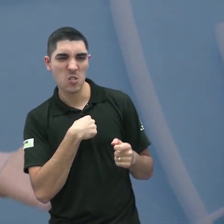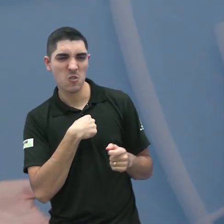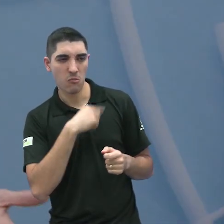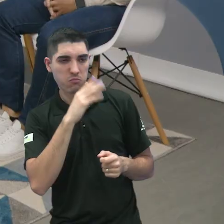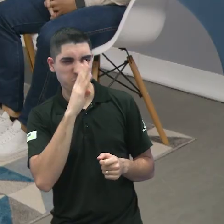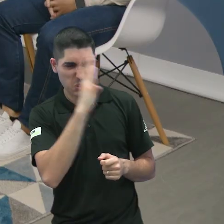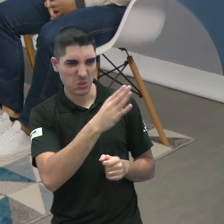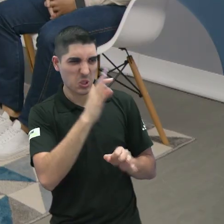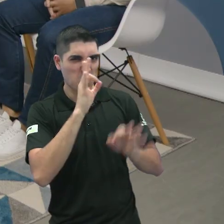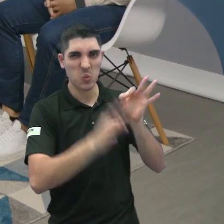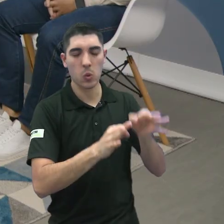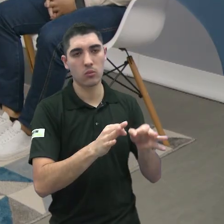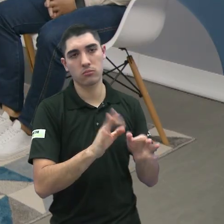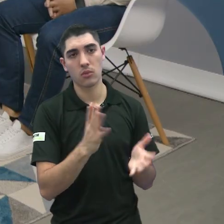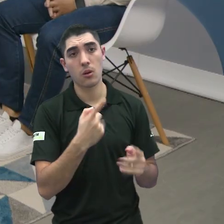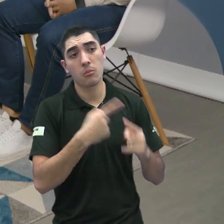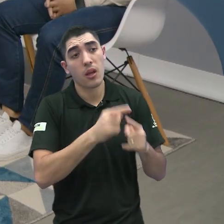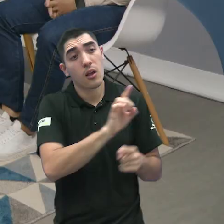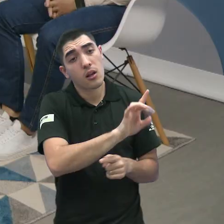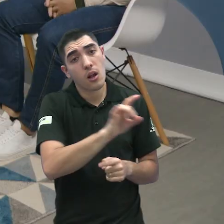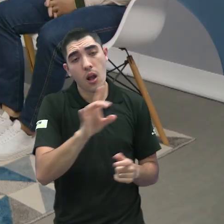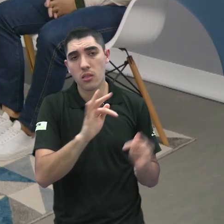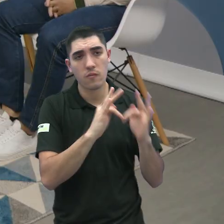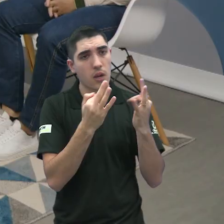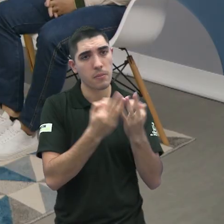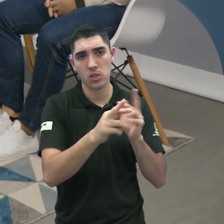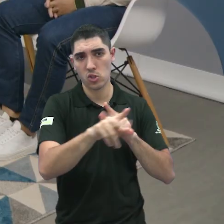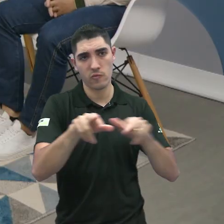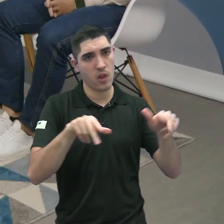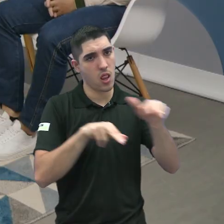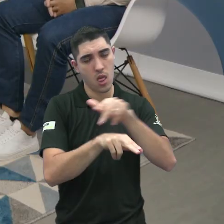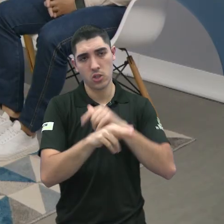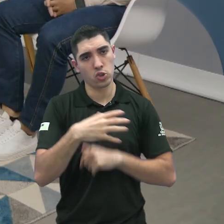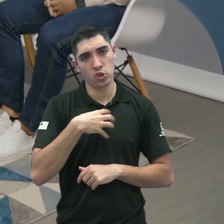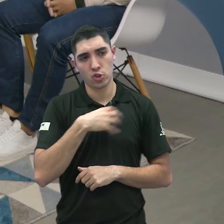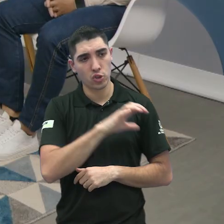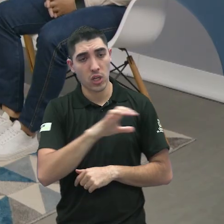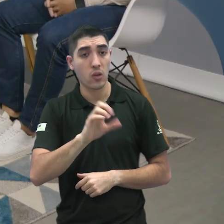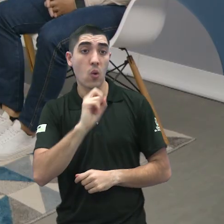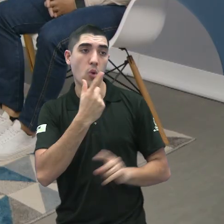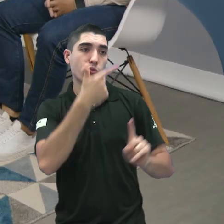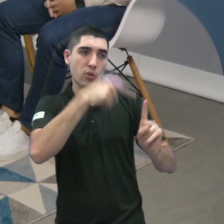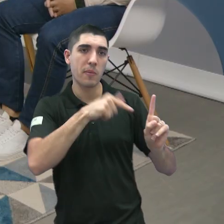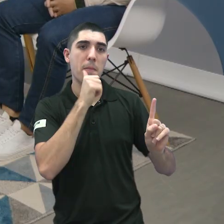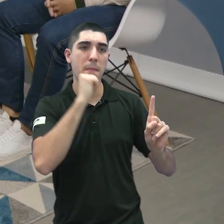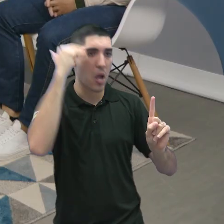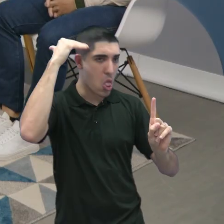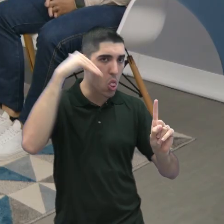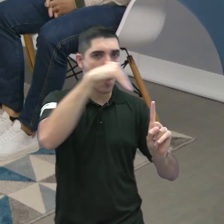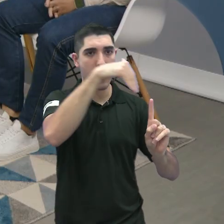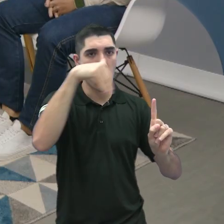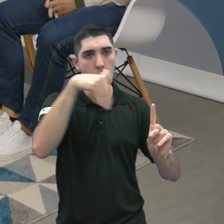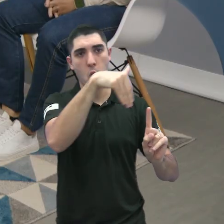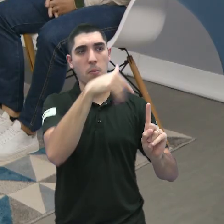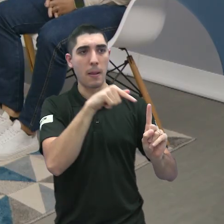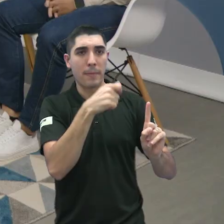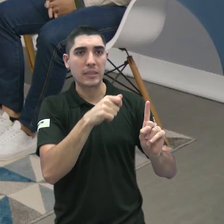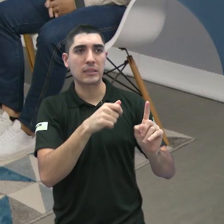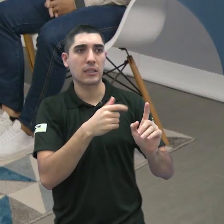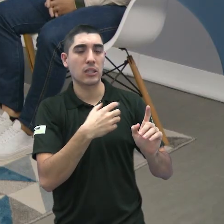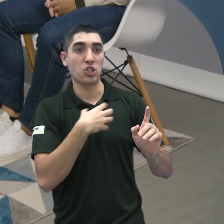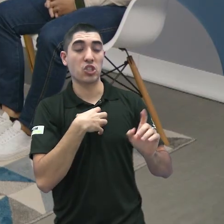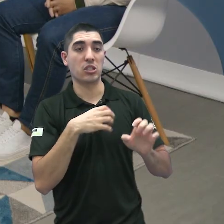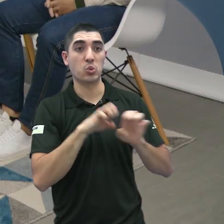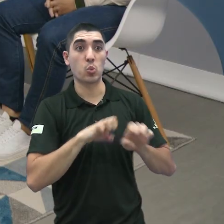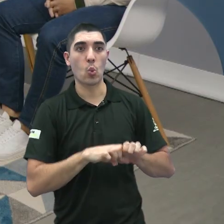Sim. mesmo, né? De recair, porque cada um tem uma condição diferente. Ou mais uma vez, nessa mãe, a muitas mãe vezes não tem